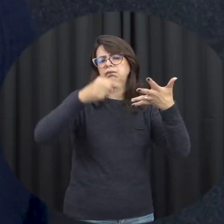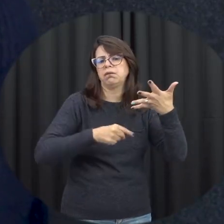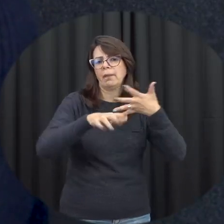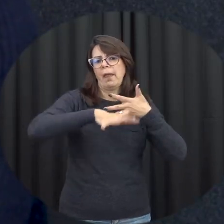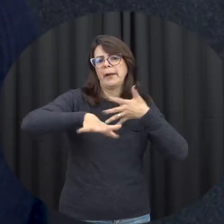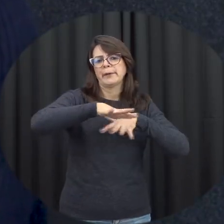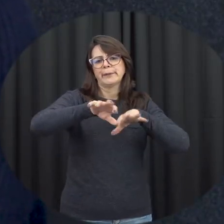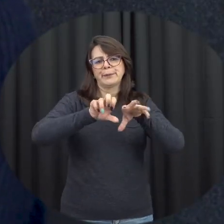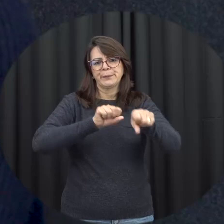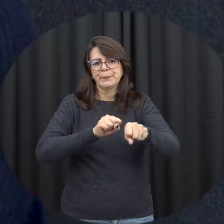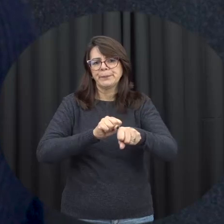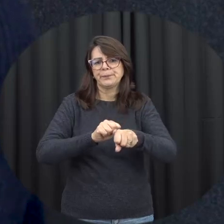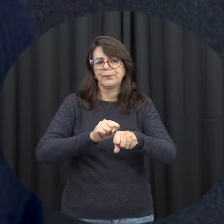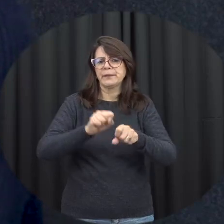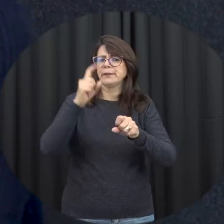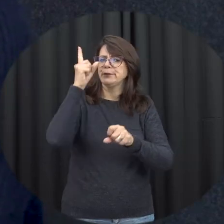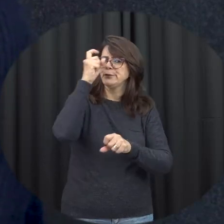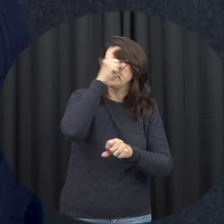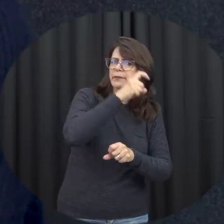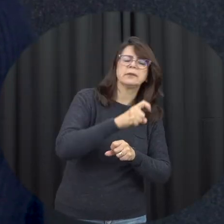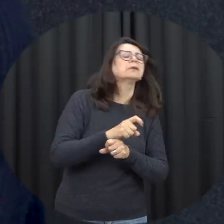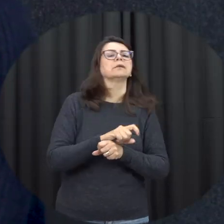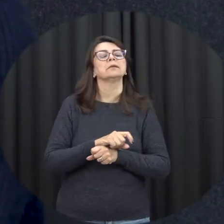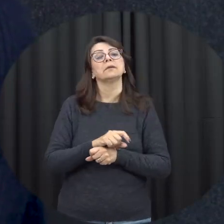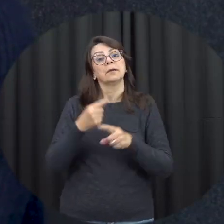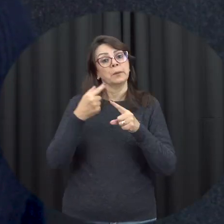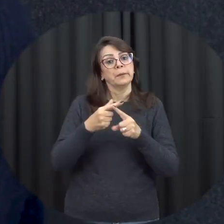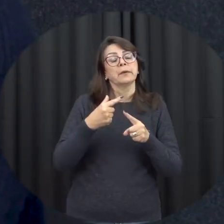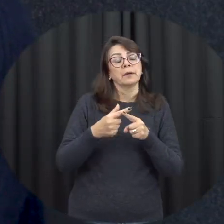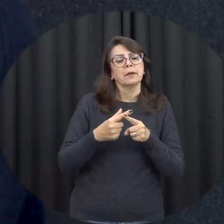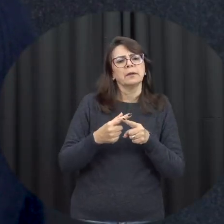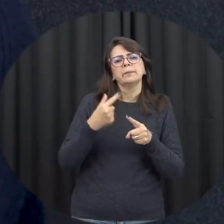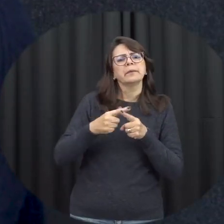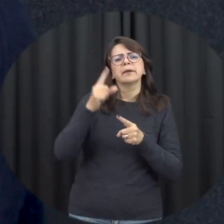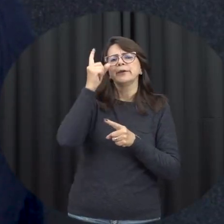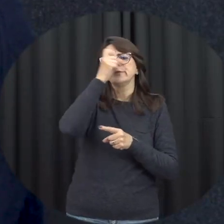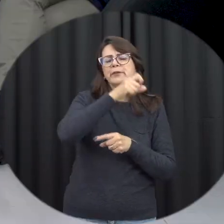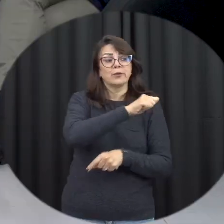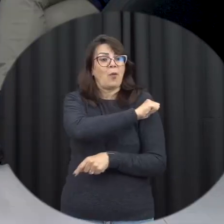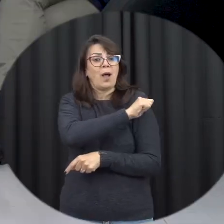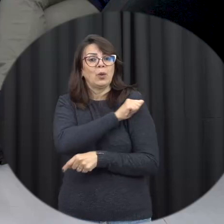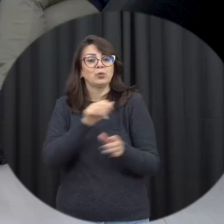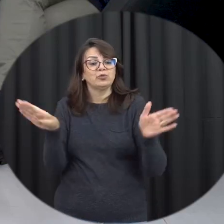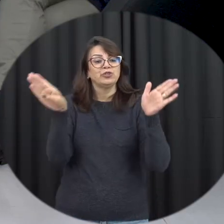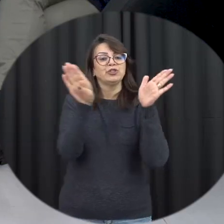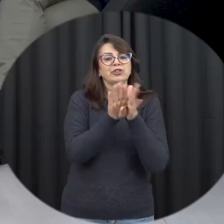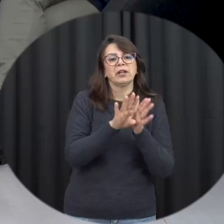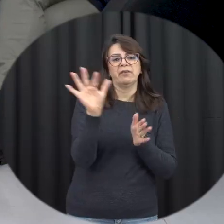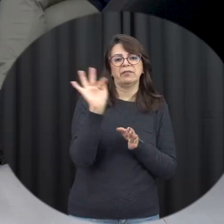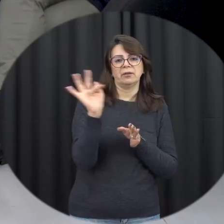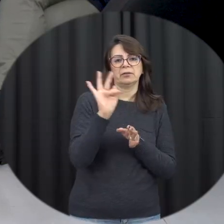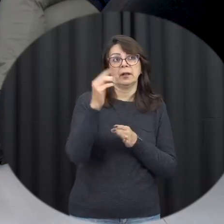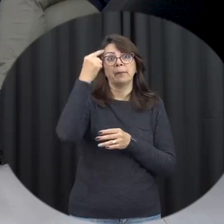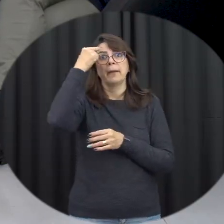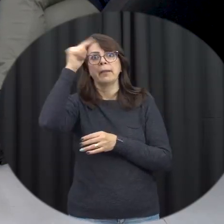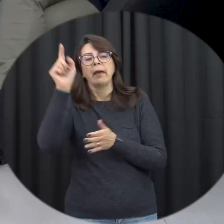na graduação, e principalmente difícil, por que difícil? Porque os alunos, eles